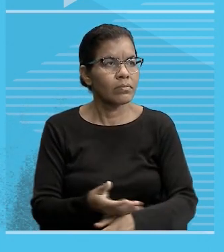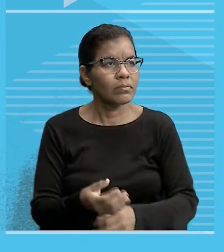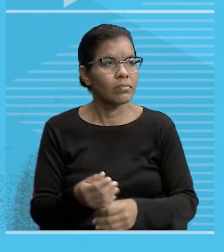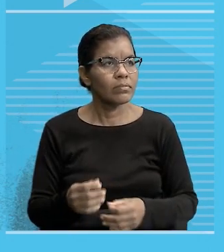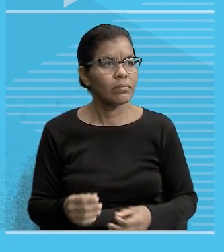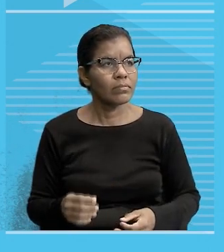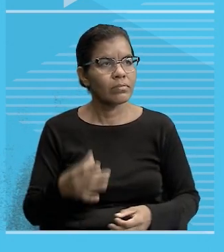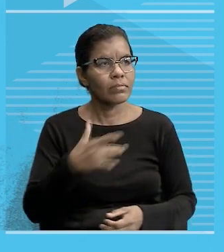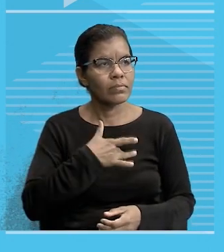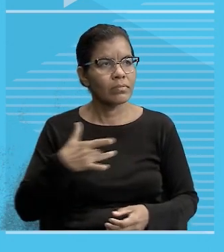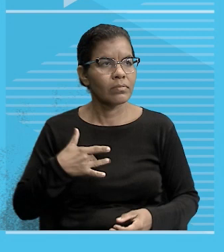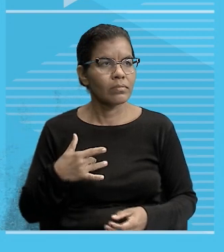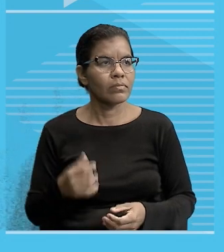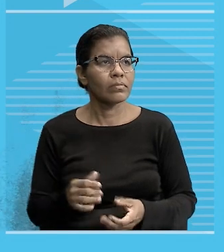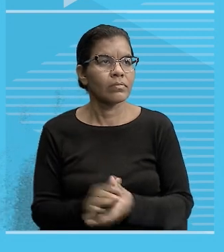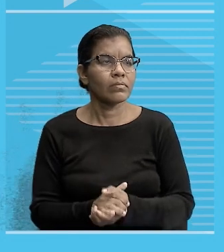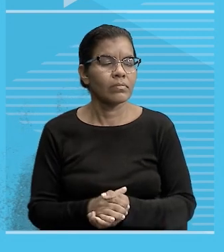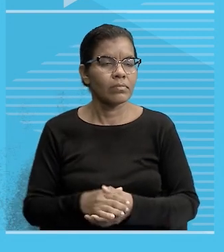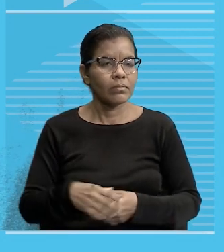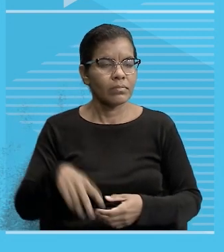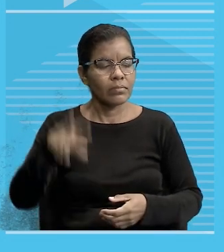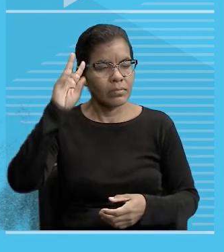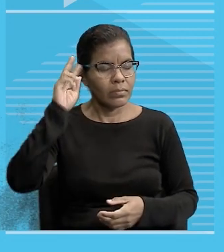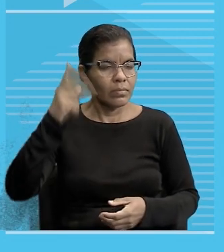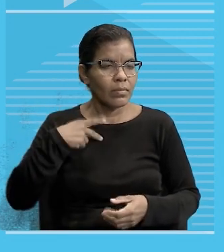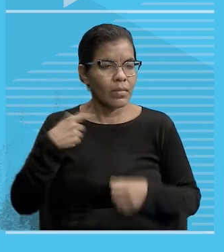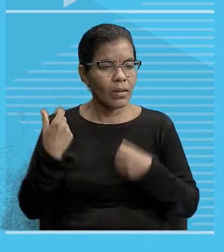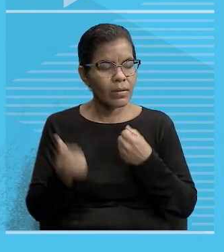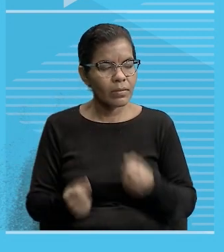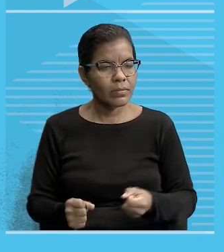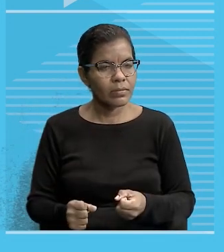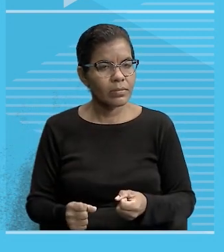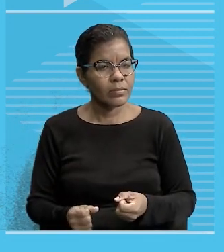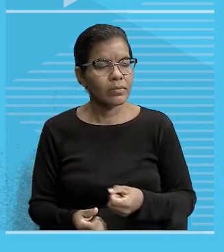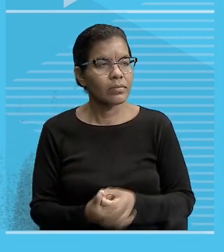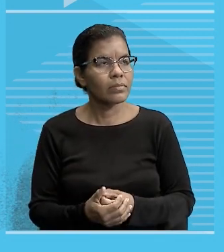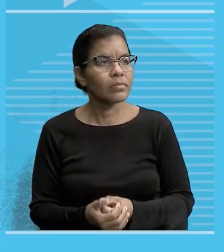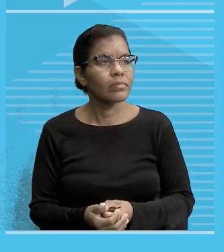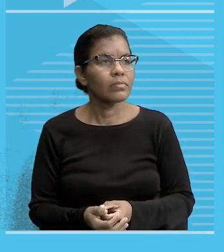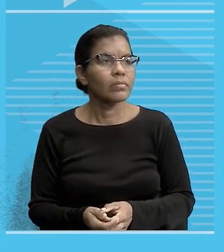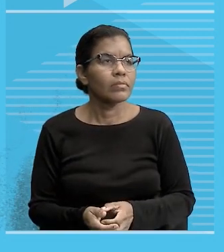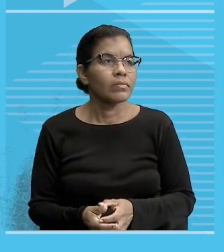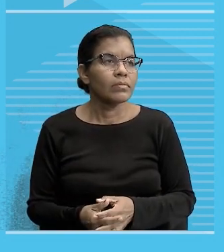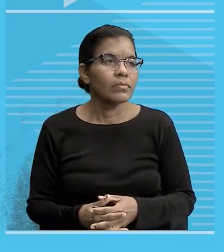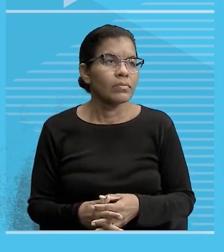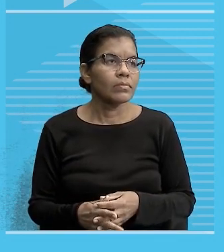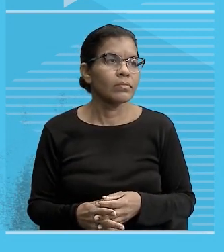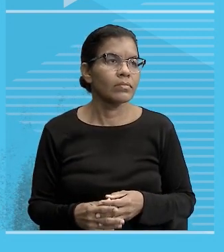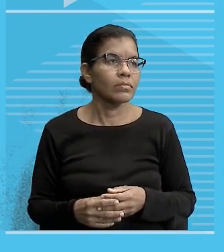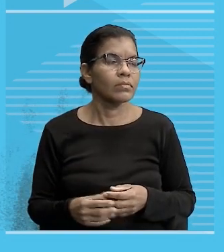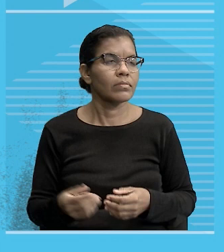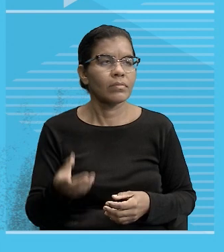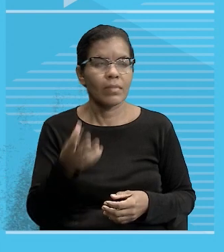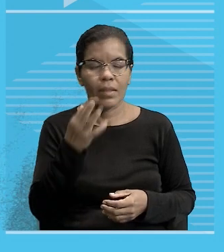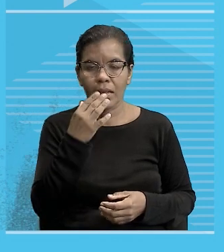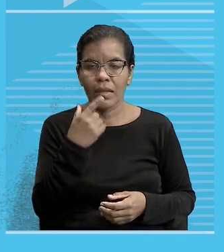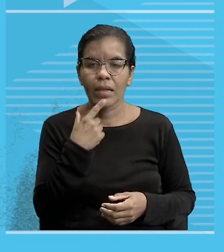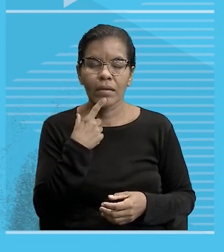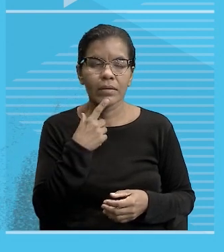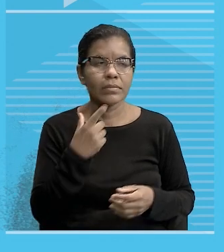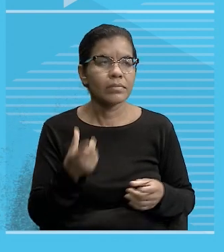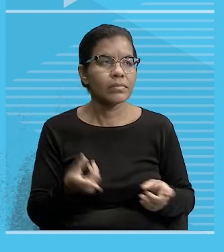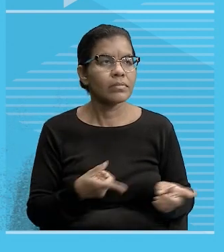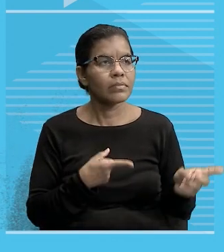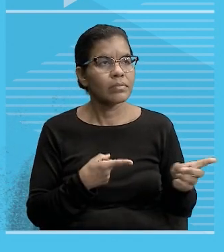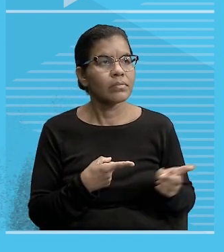senso de saúde e senso de Alto disciplina Vamos repetir para a gente decorar senso de ordenação